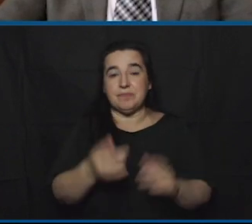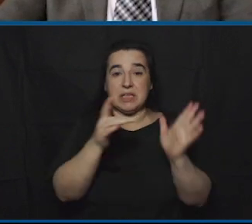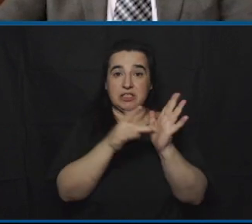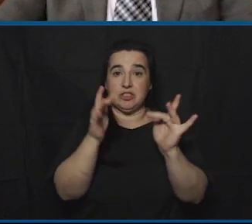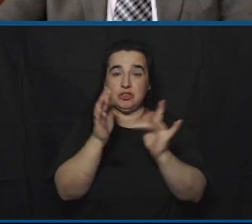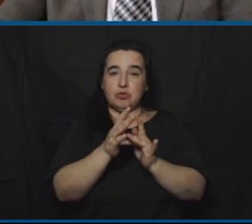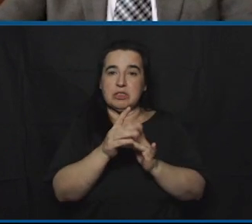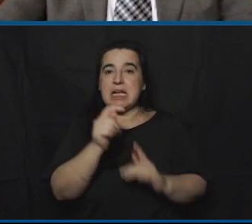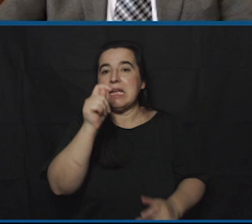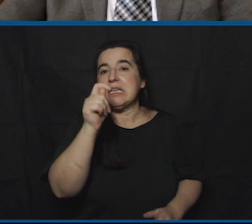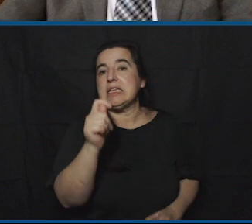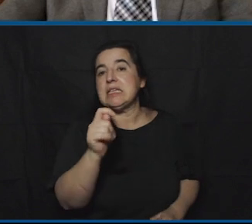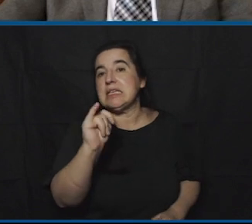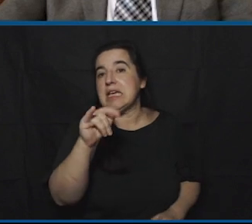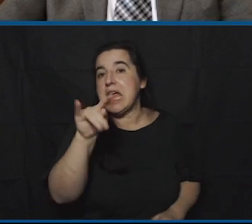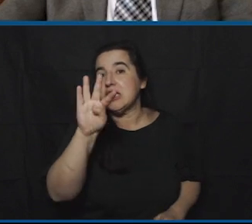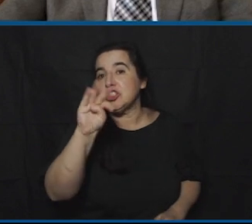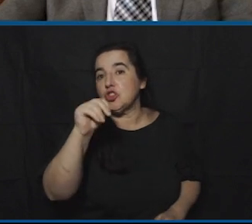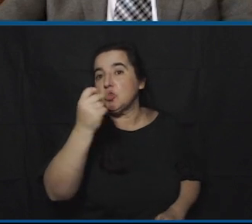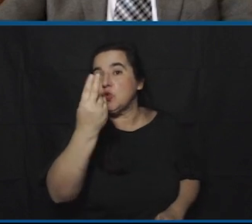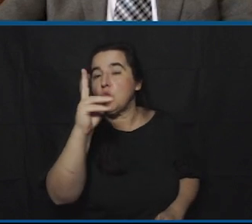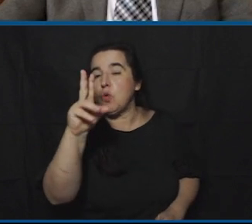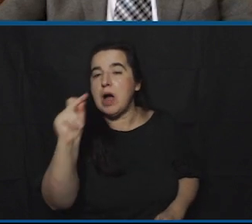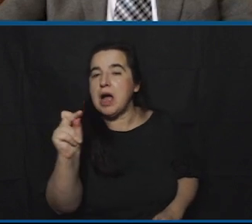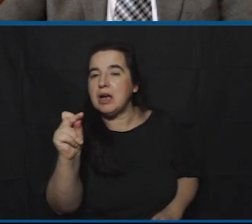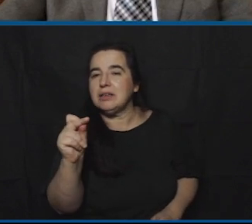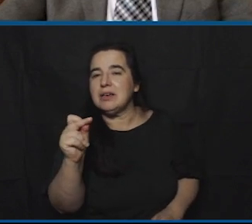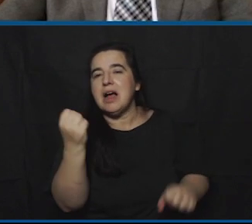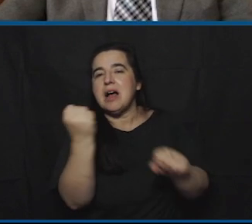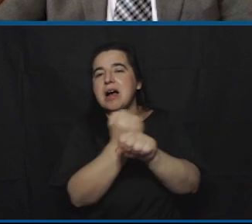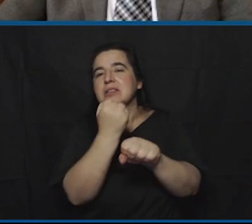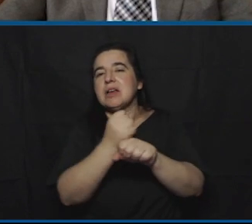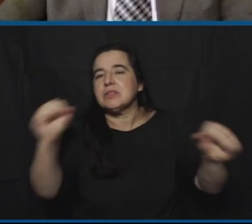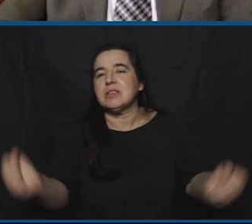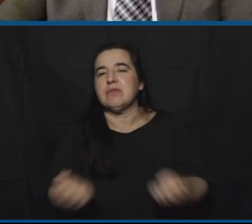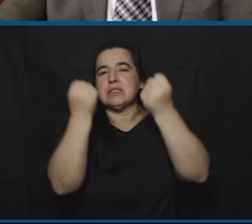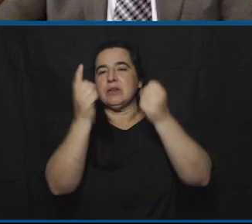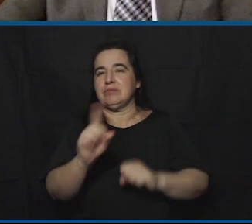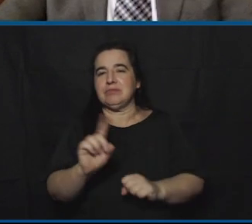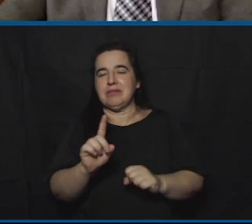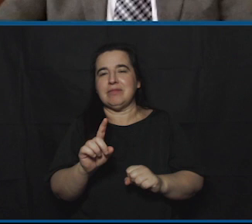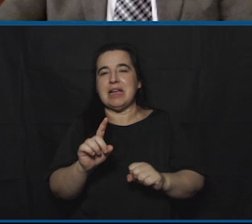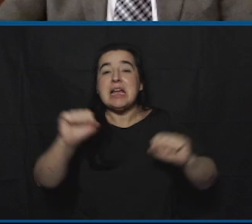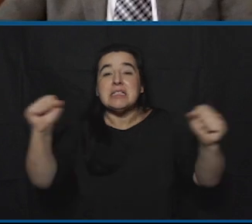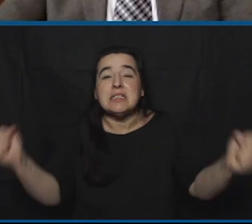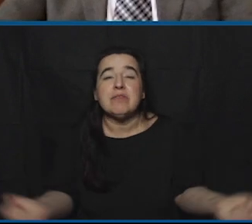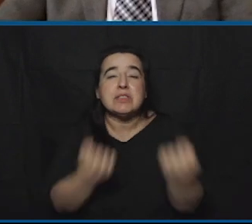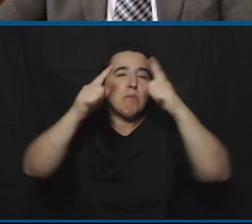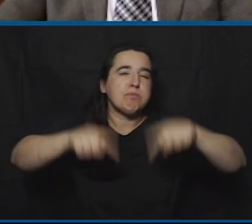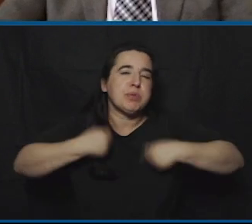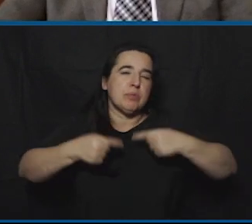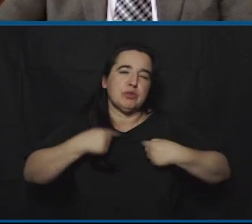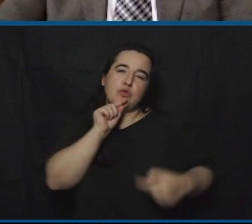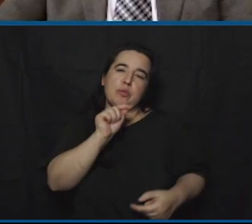Jesus, Yeshua, não é só o ato de salvação, ele é a salvação em pessoa. Jesus tem salvação no seu